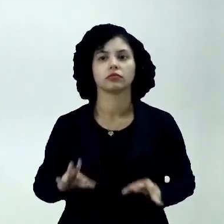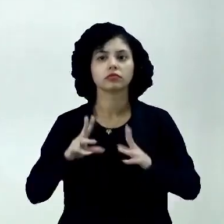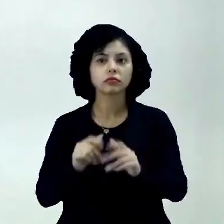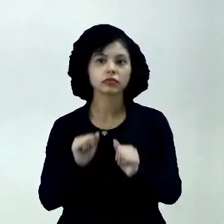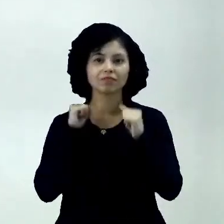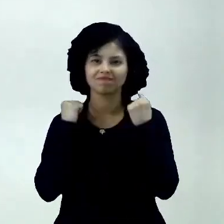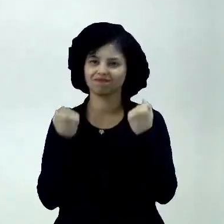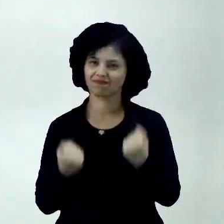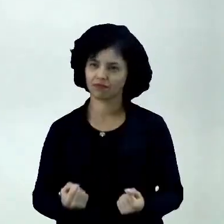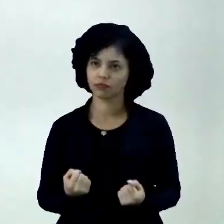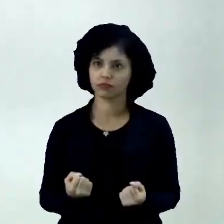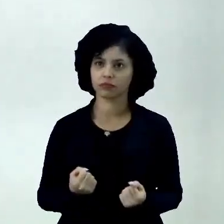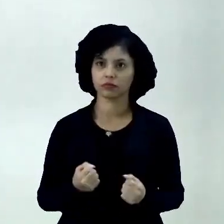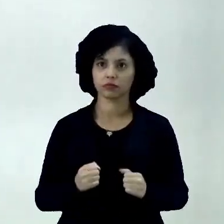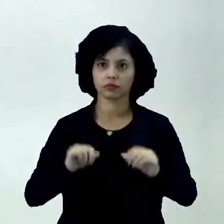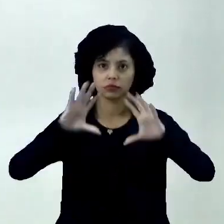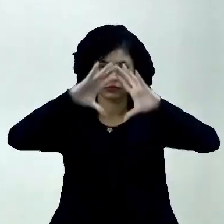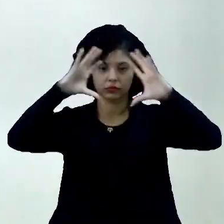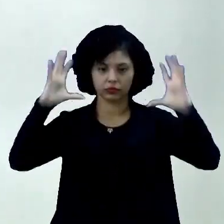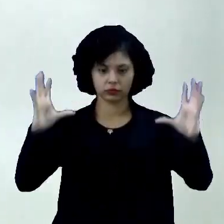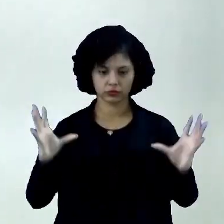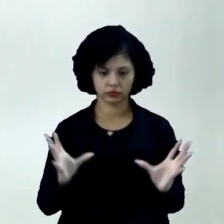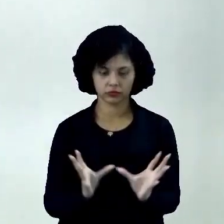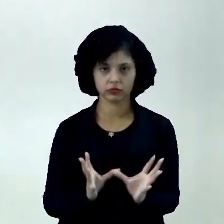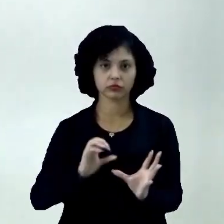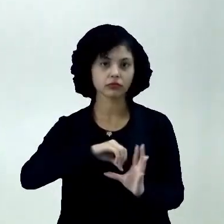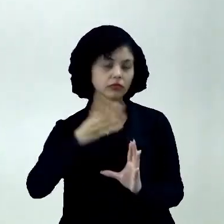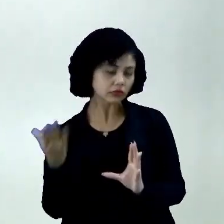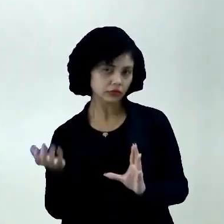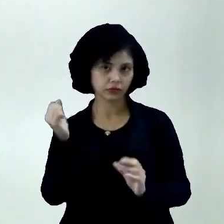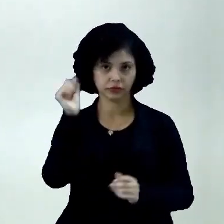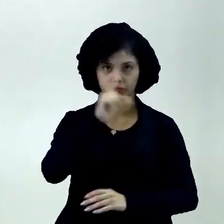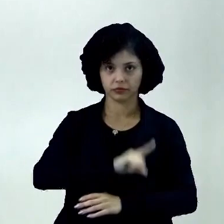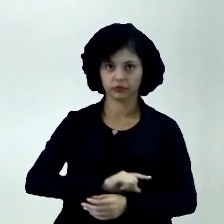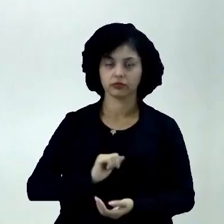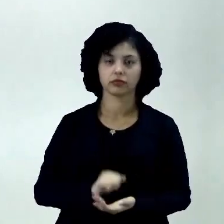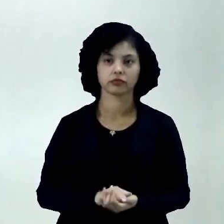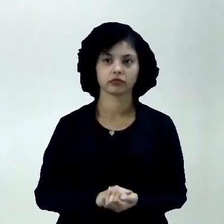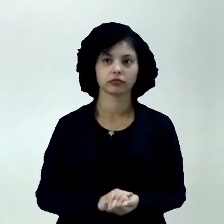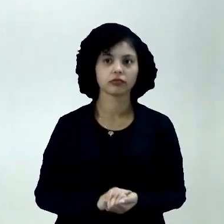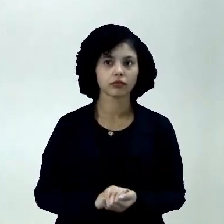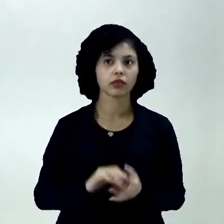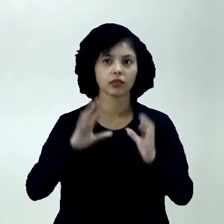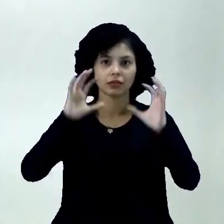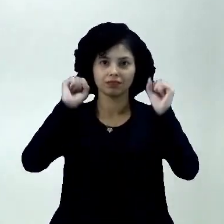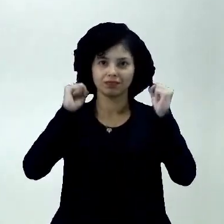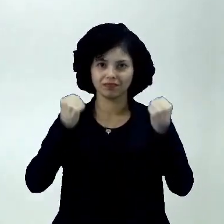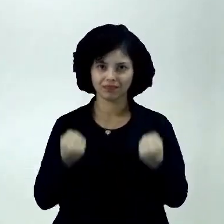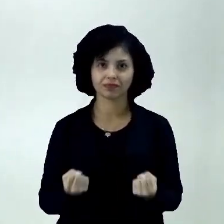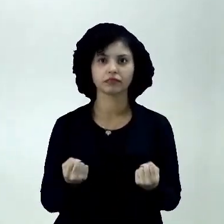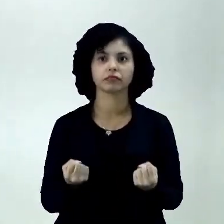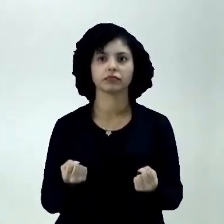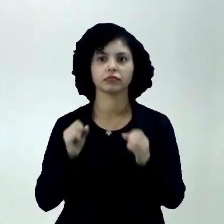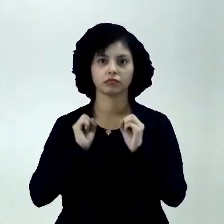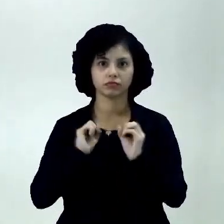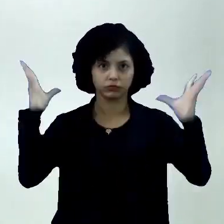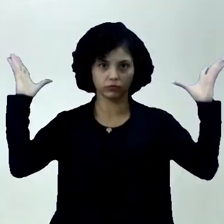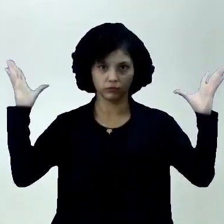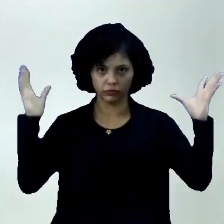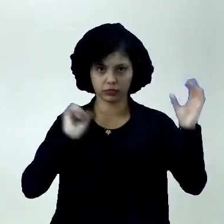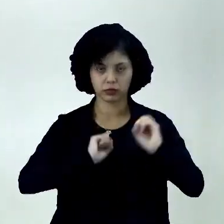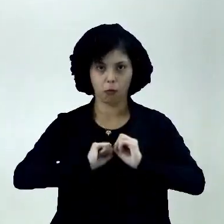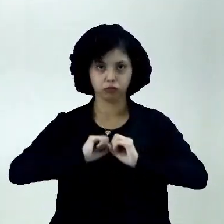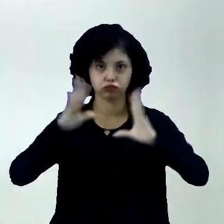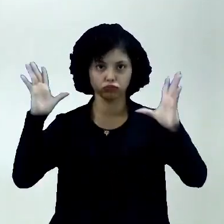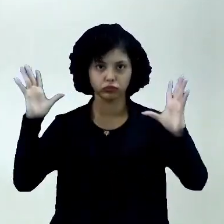fica muito pesado, que são essas camadas mais externas, mais de fora, como eu já falei para vocês. E aí, por ficar pesado, pode acontecer esse colapso.